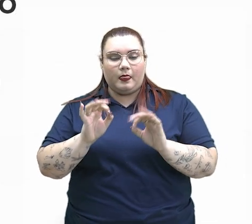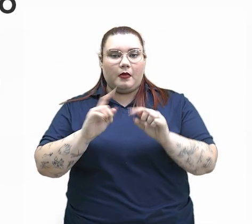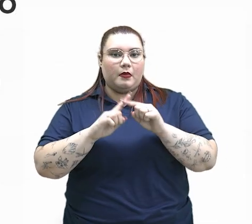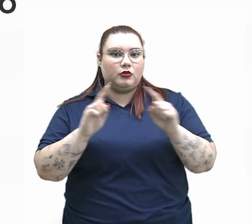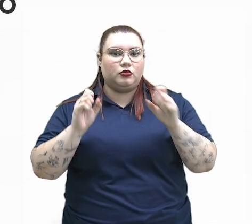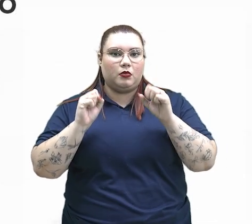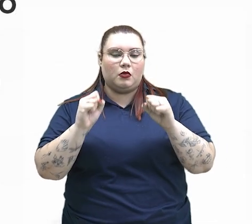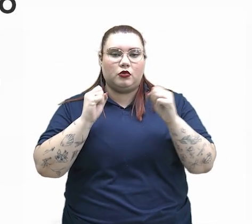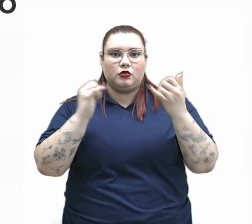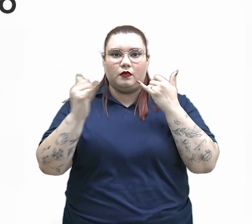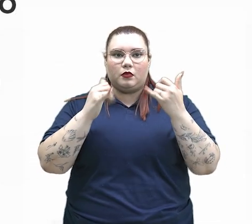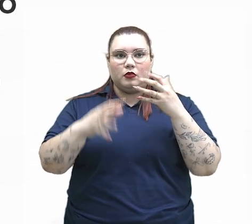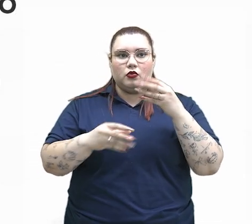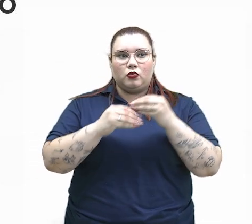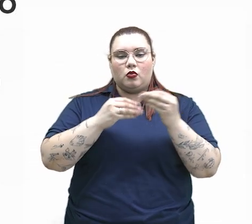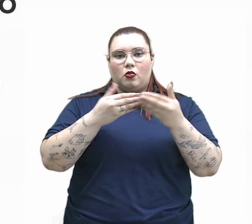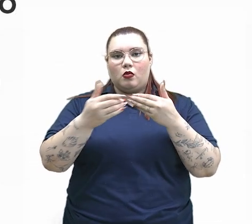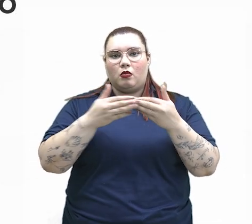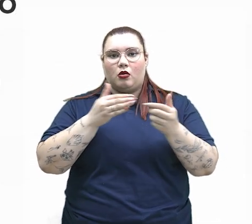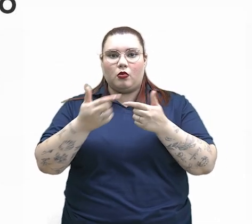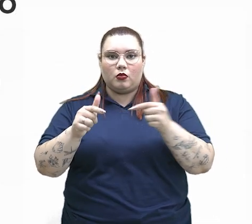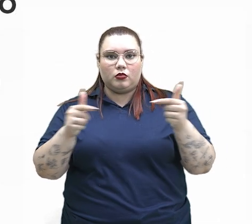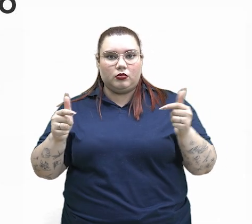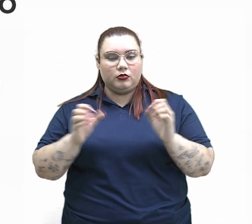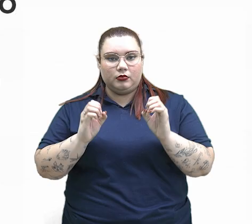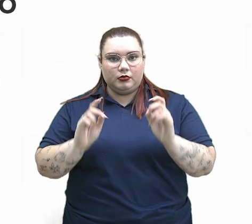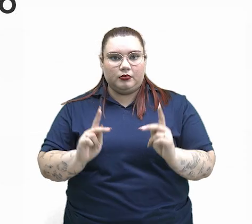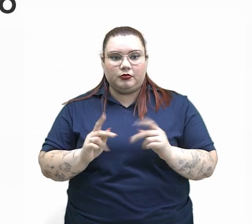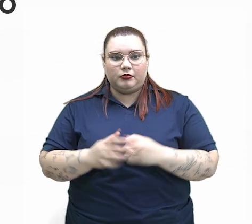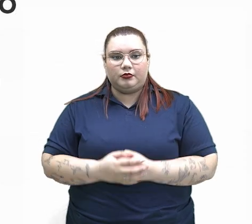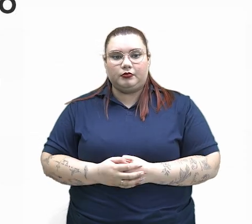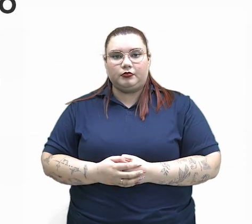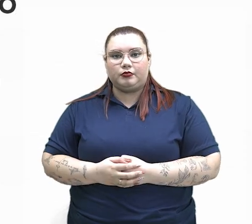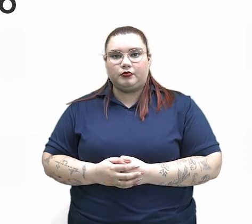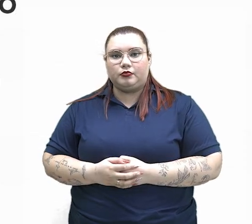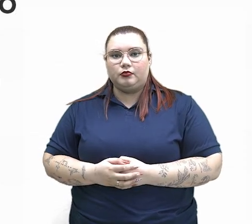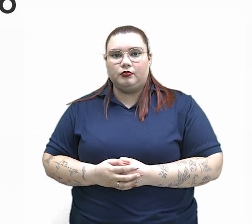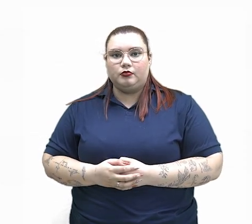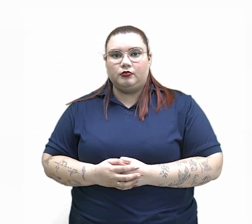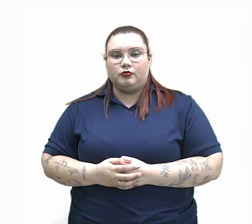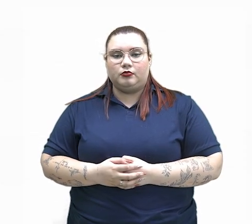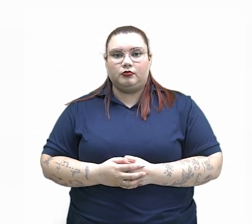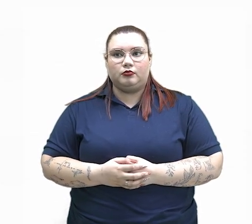um desses 4 anteriores, tá bom? Continuando.